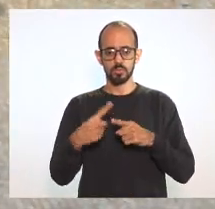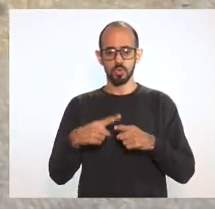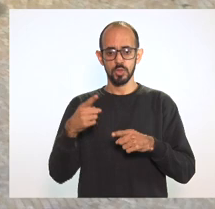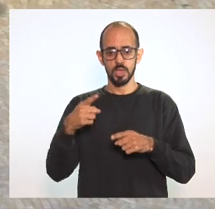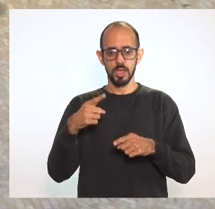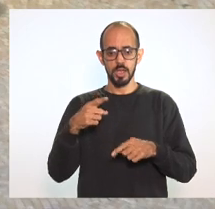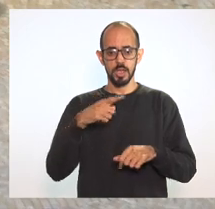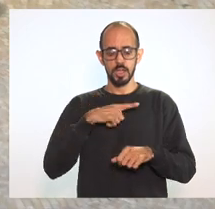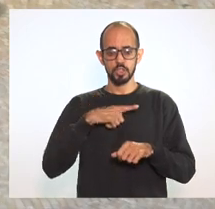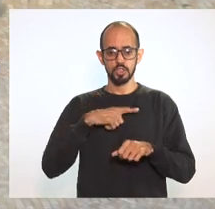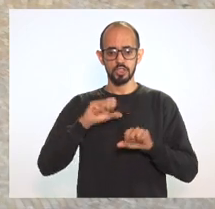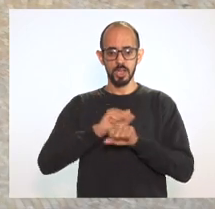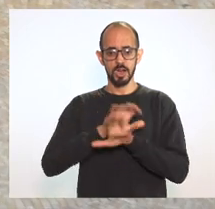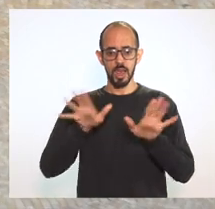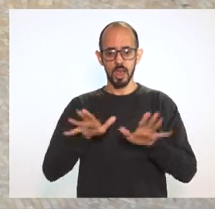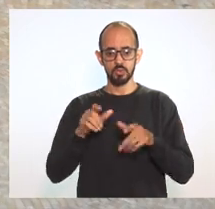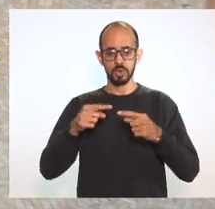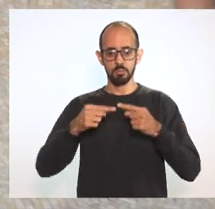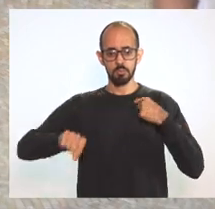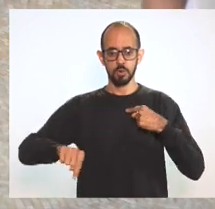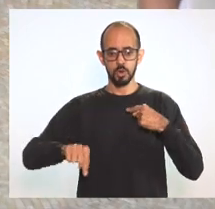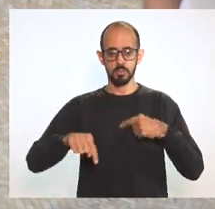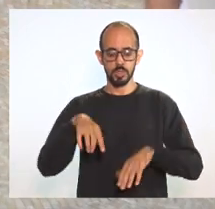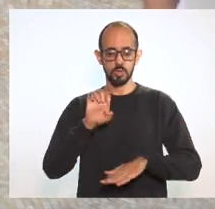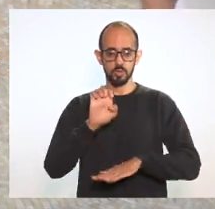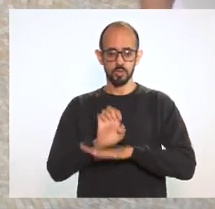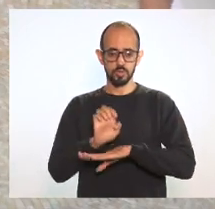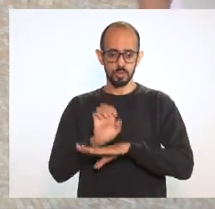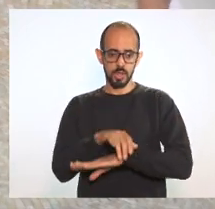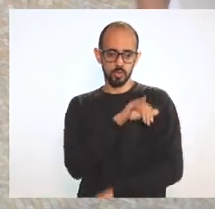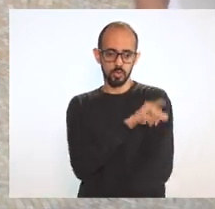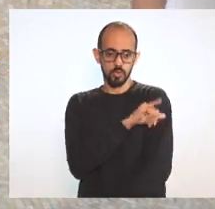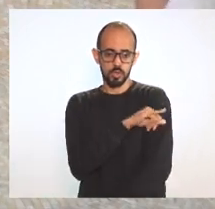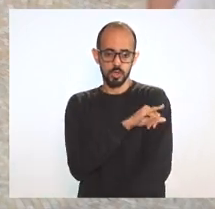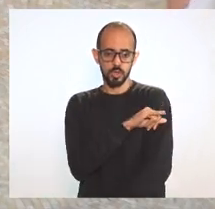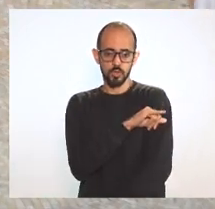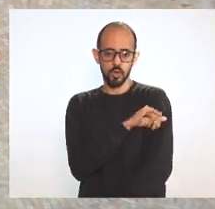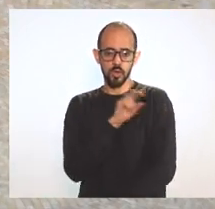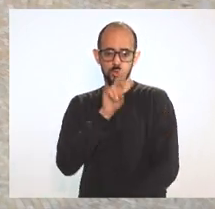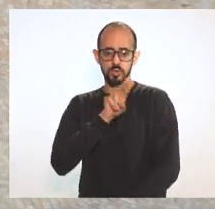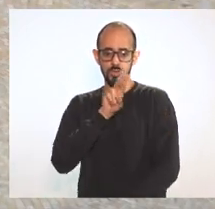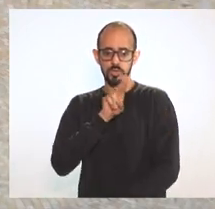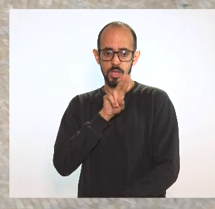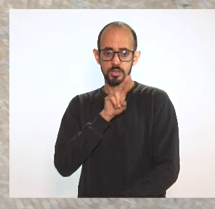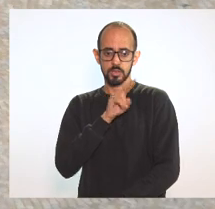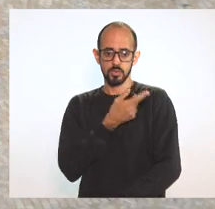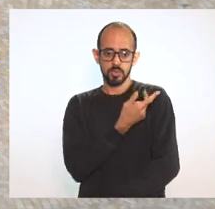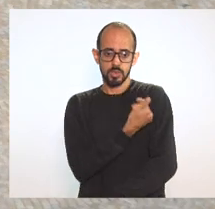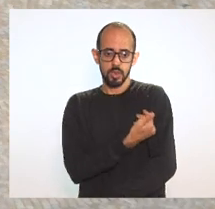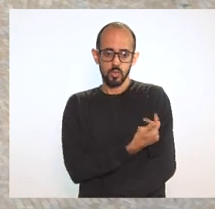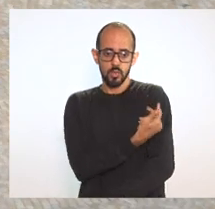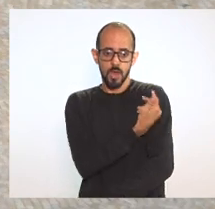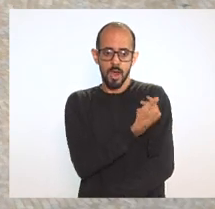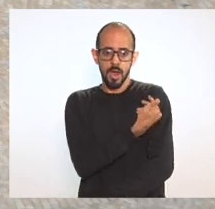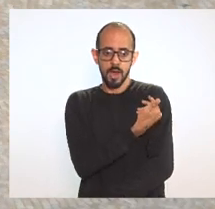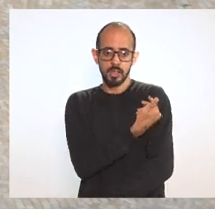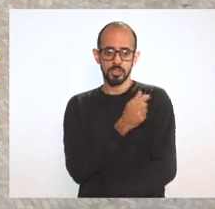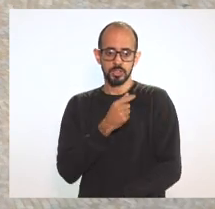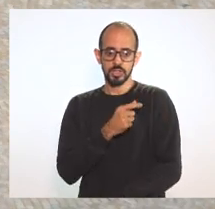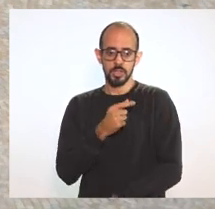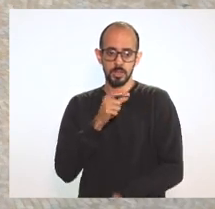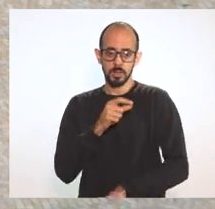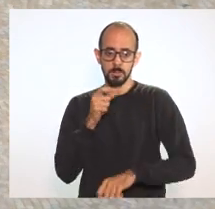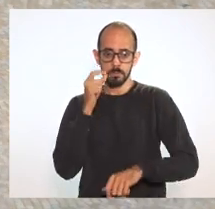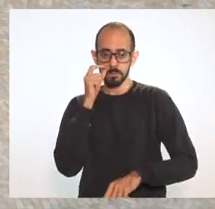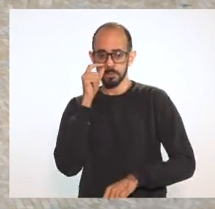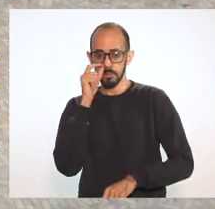claro o projeto. Fica proibido no âmbito do Estado de Janeiro a realização de tatuagem, implantação de piercing ou assemelhados em animais